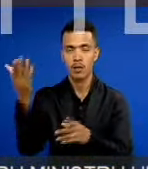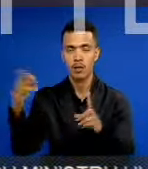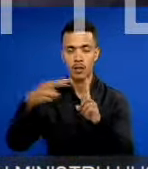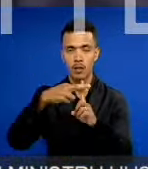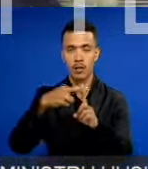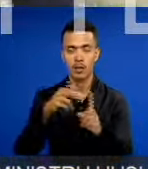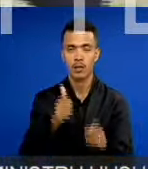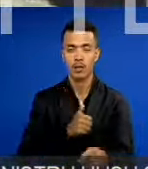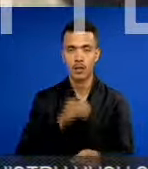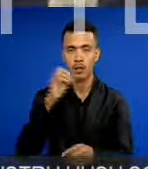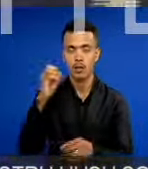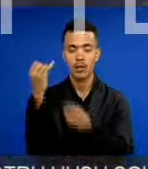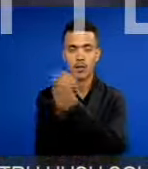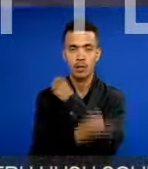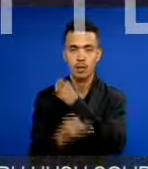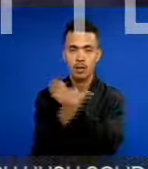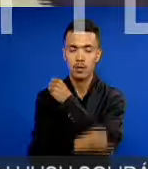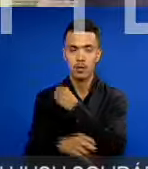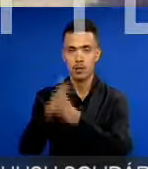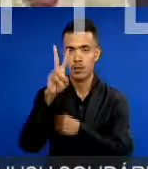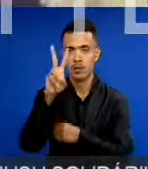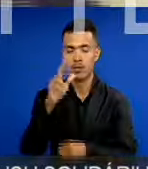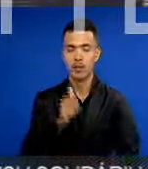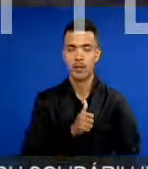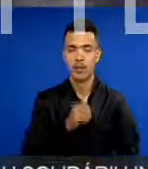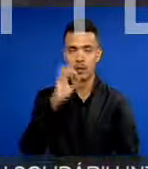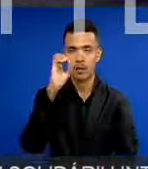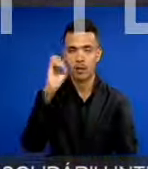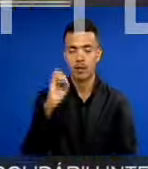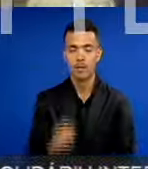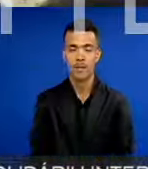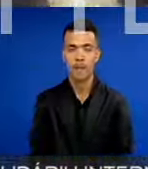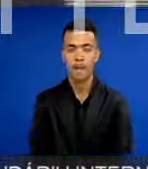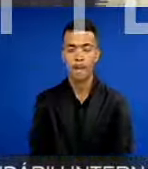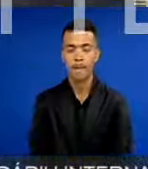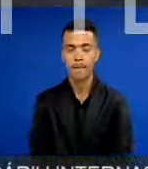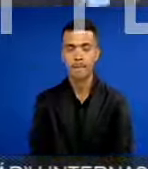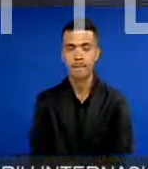Jakarta 2 Ainaro. Husi Ainaro, Napoleão Xavier, ba RTTL.